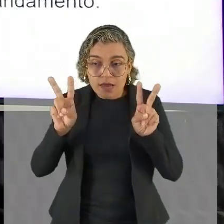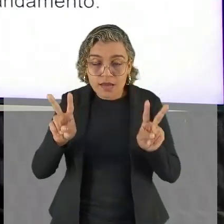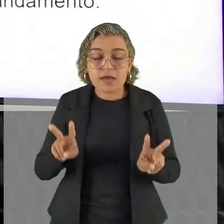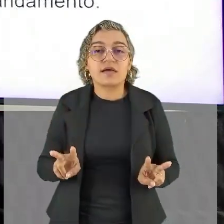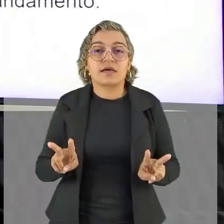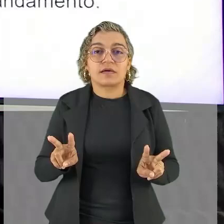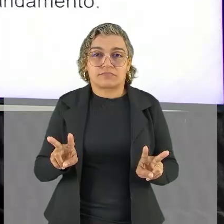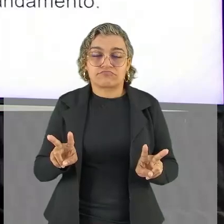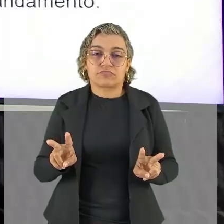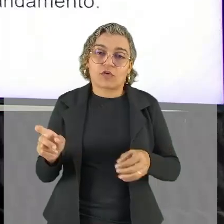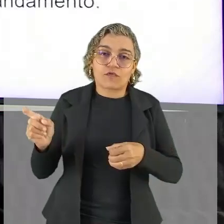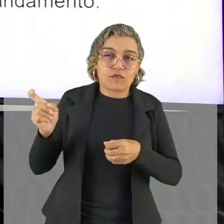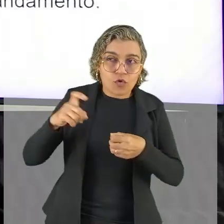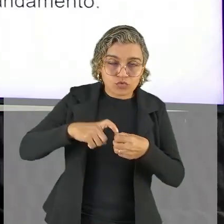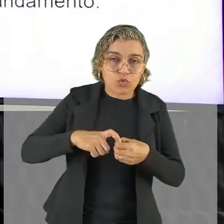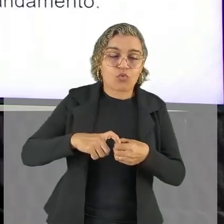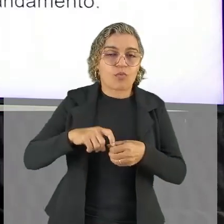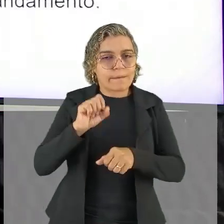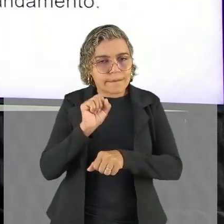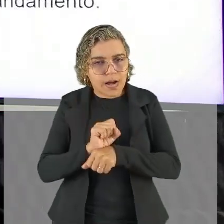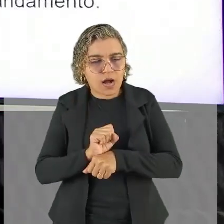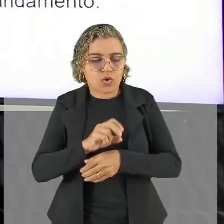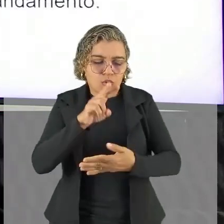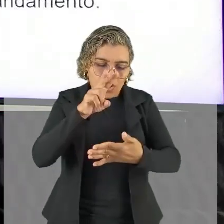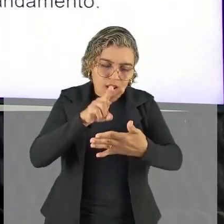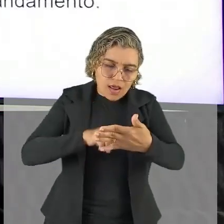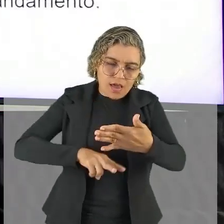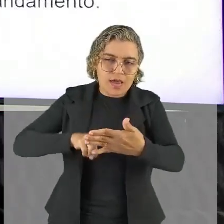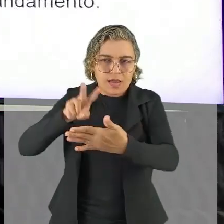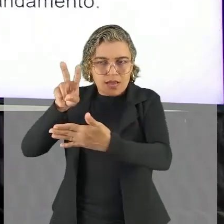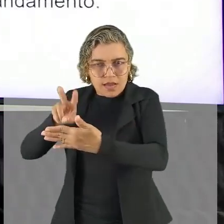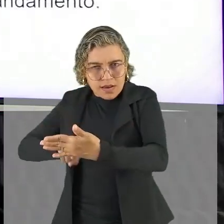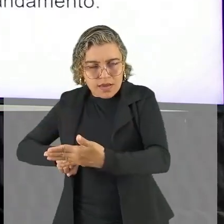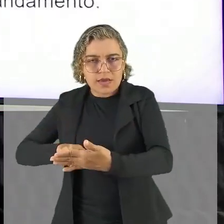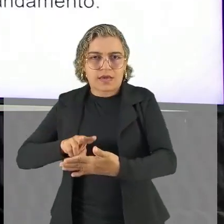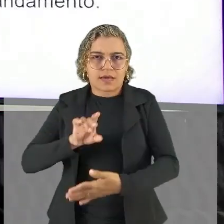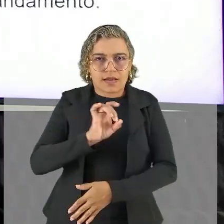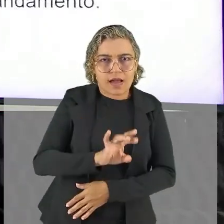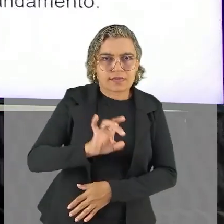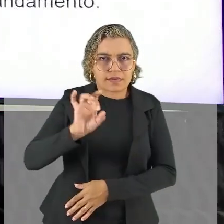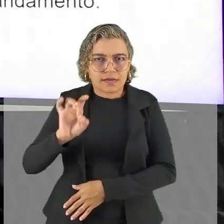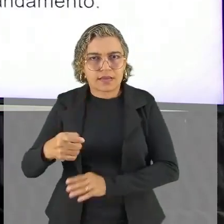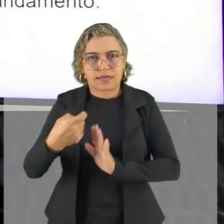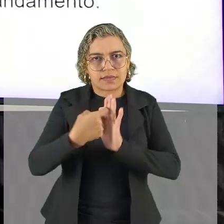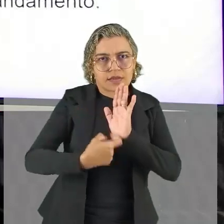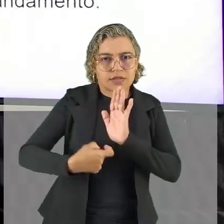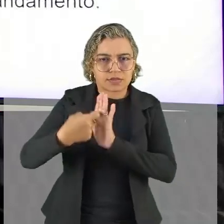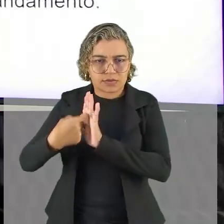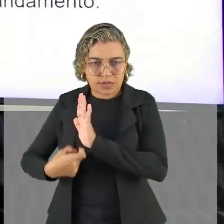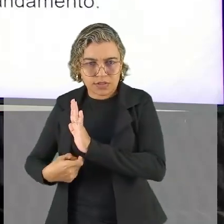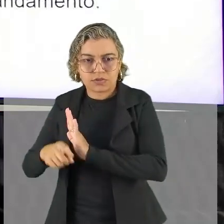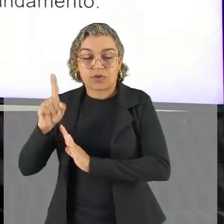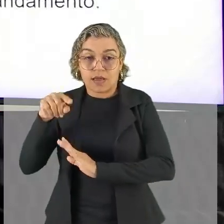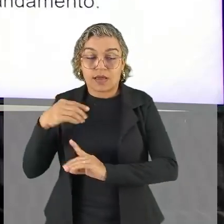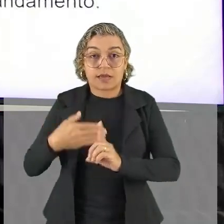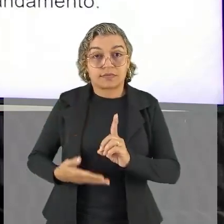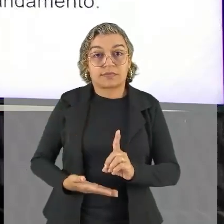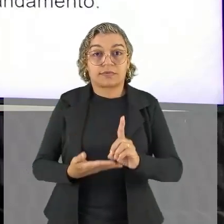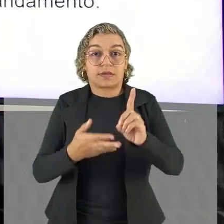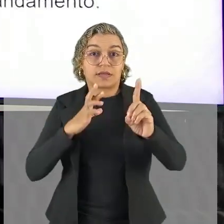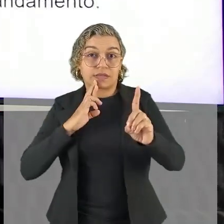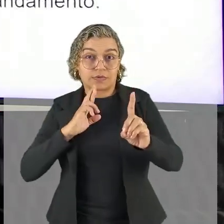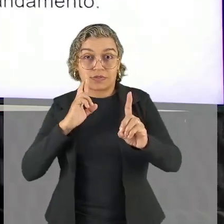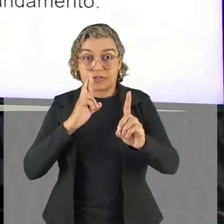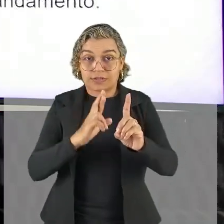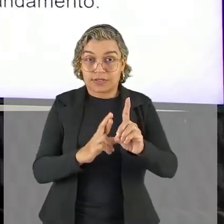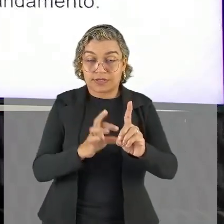viu que, neste caso, a ideia é a ambivalência no emprego de palavras e ideias